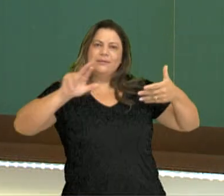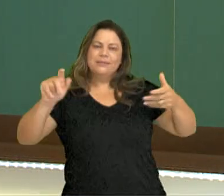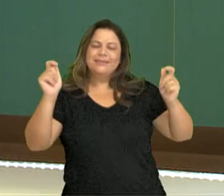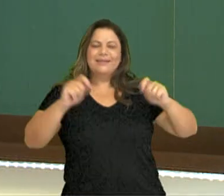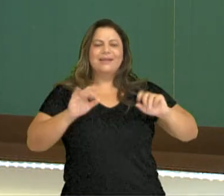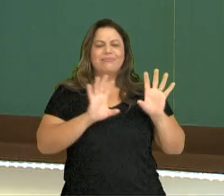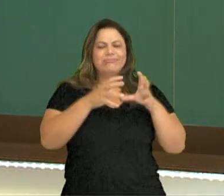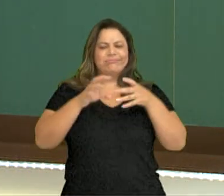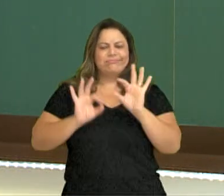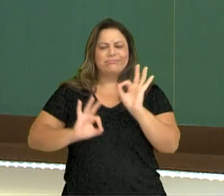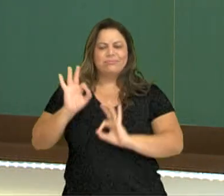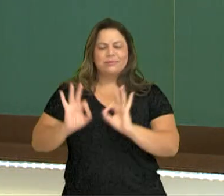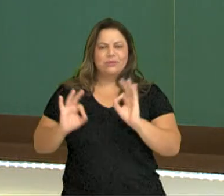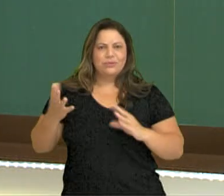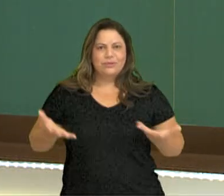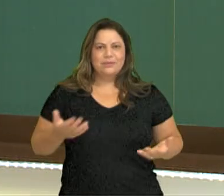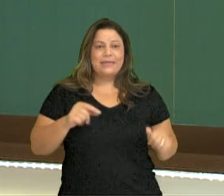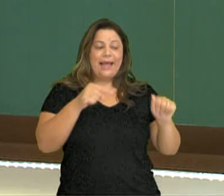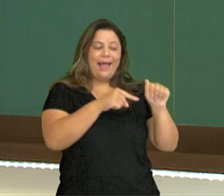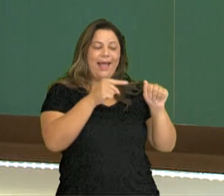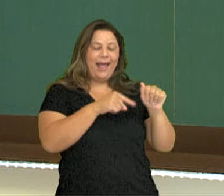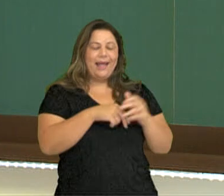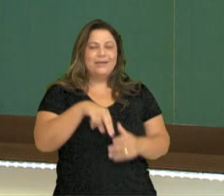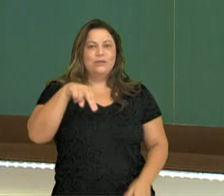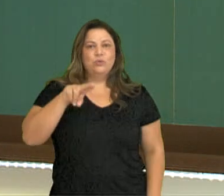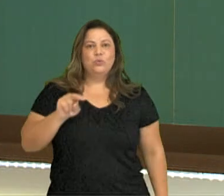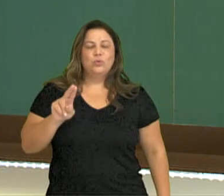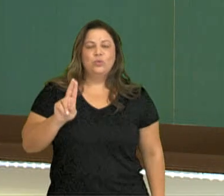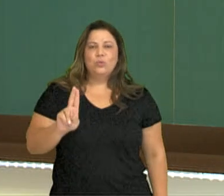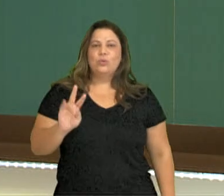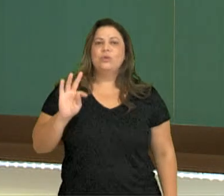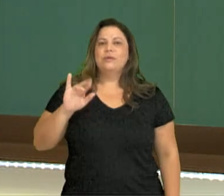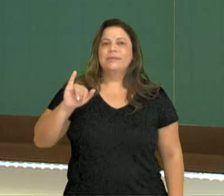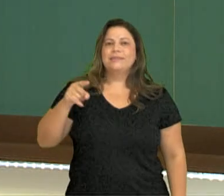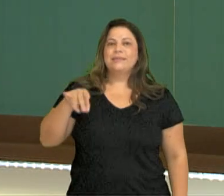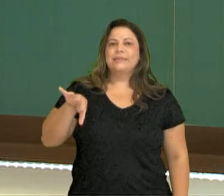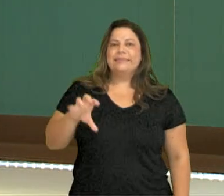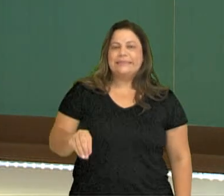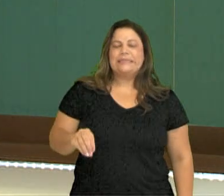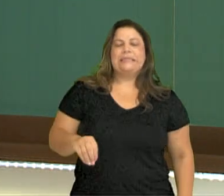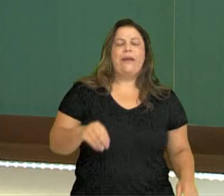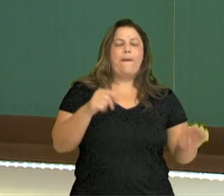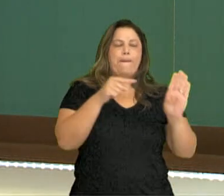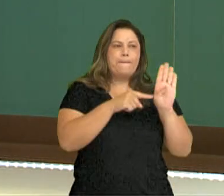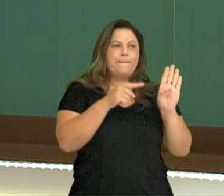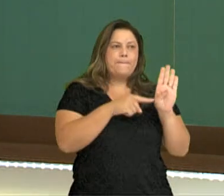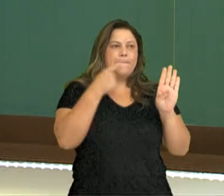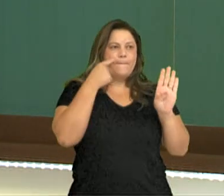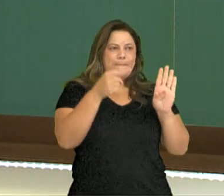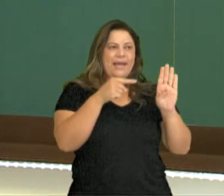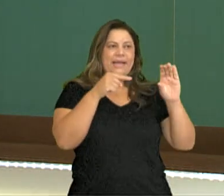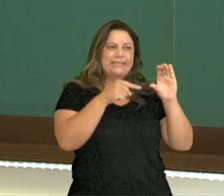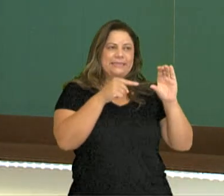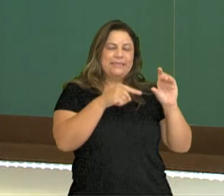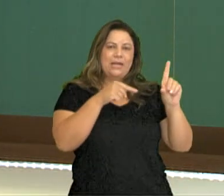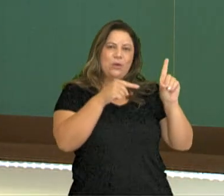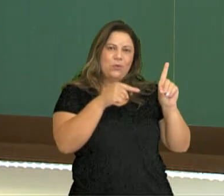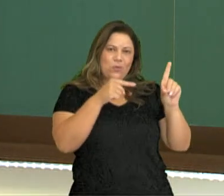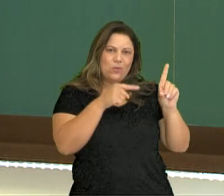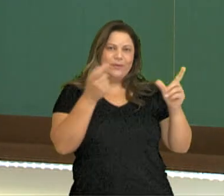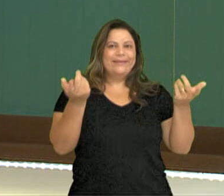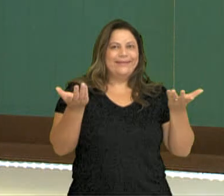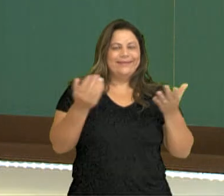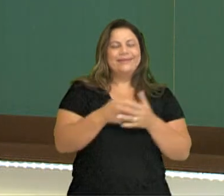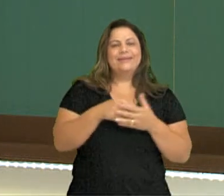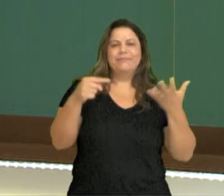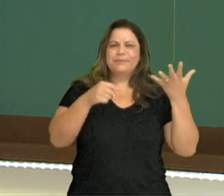eram organizados. Então, a letra A, nutrição, a B, reprodução, C, locomoção ou D,